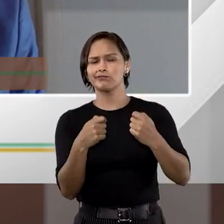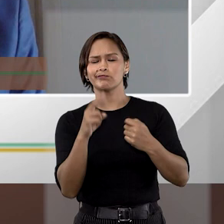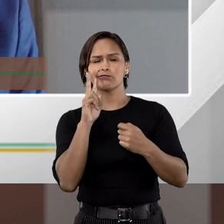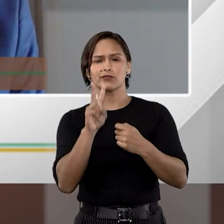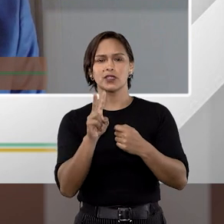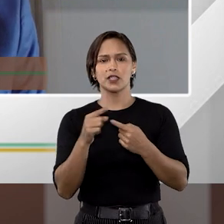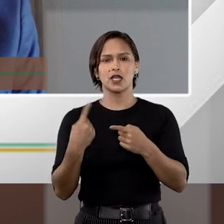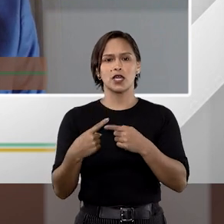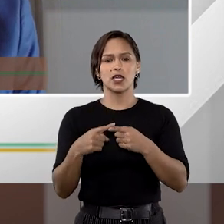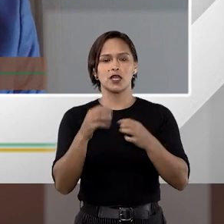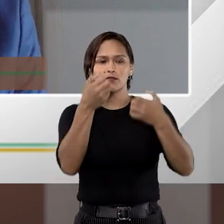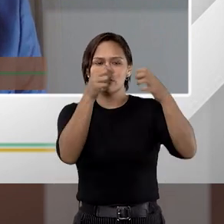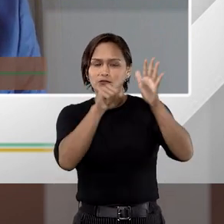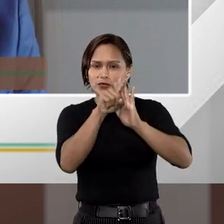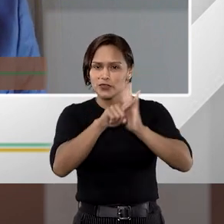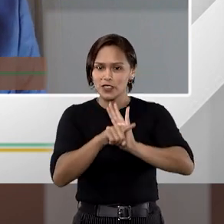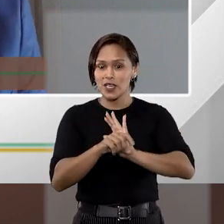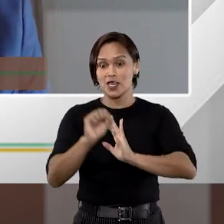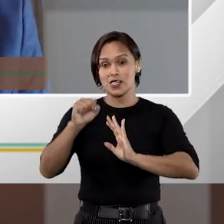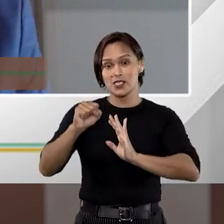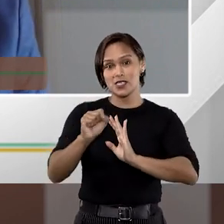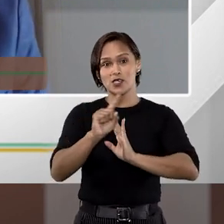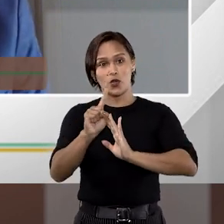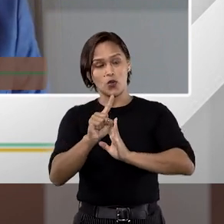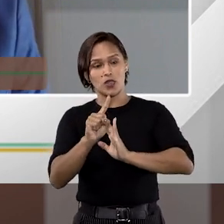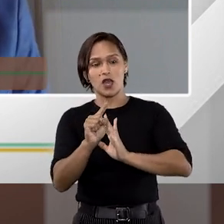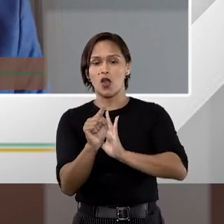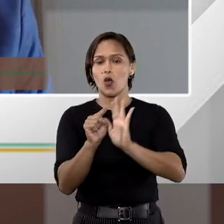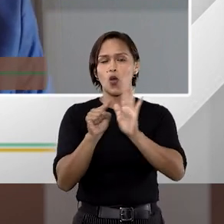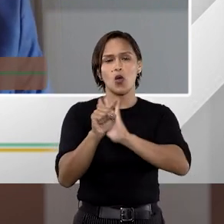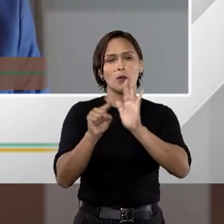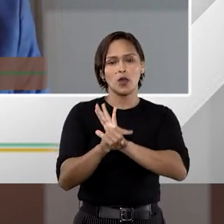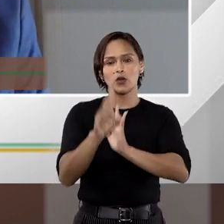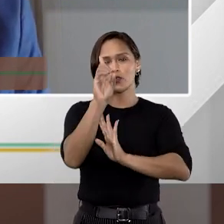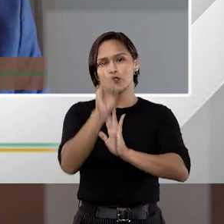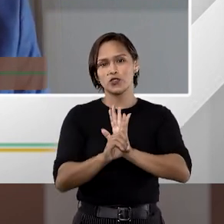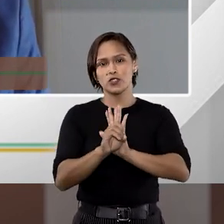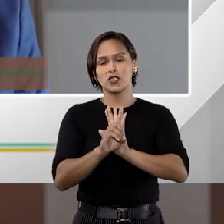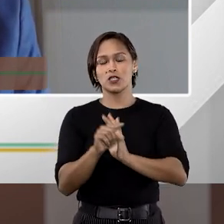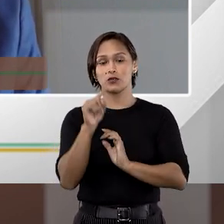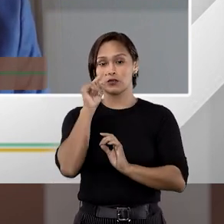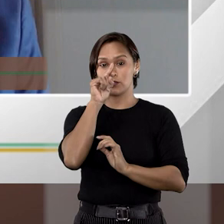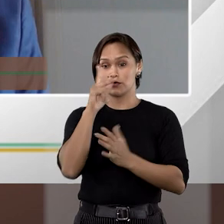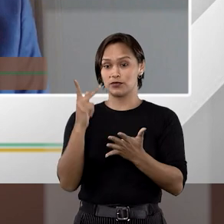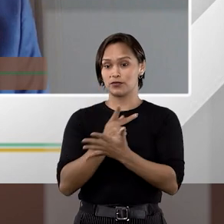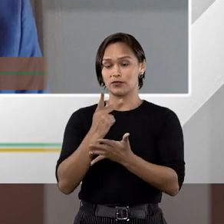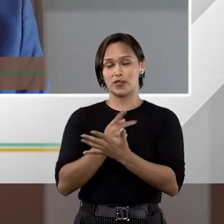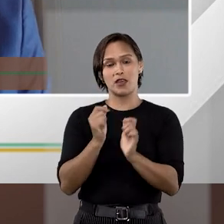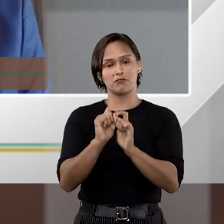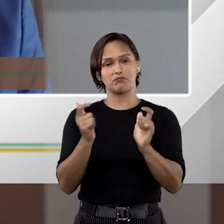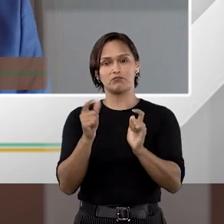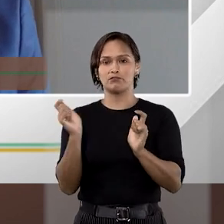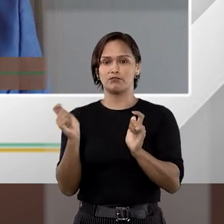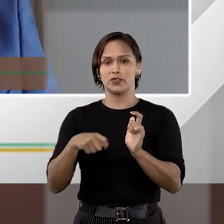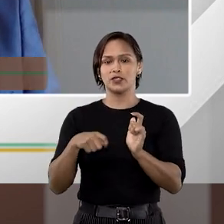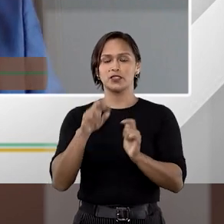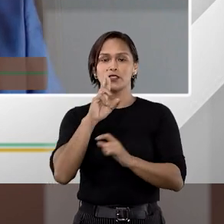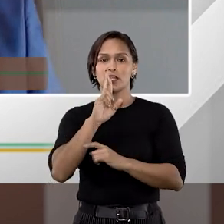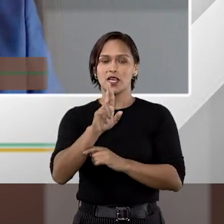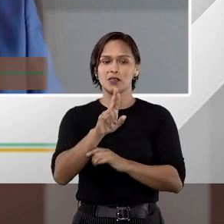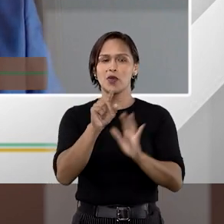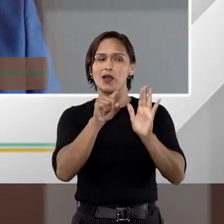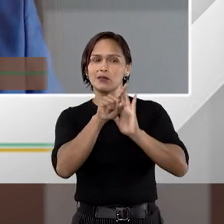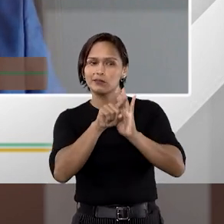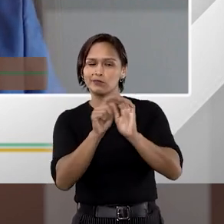depende né se responder sim ou não há qualquer indagação dos direitos o risco de erro é grande já